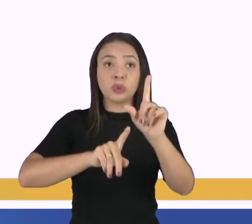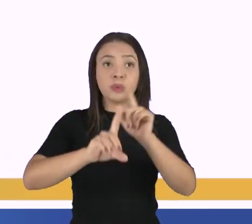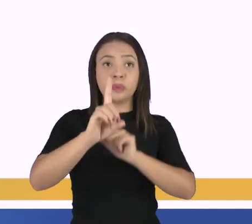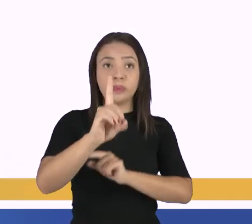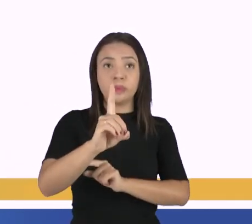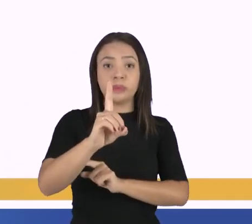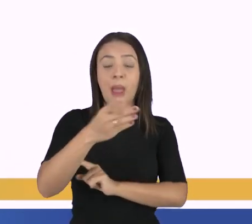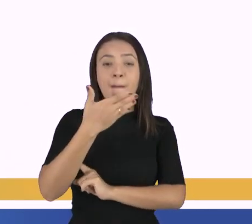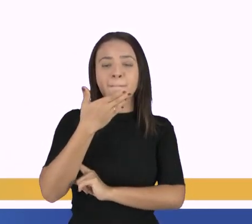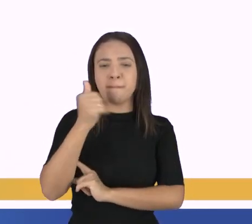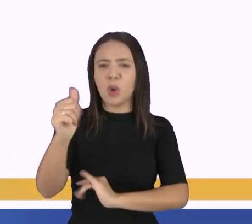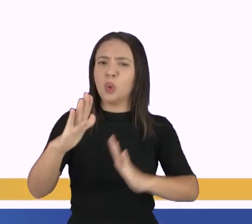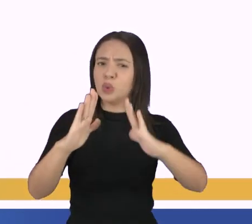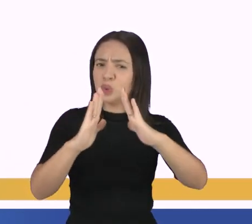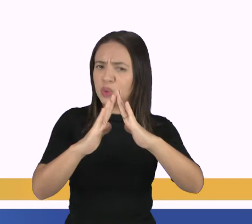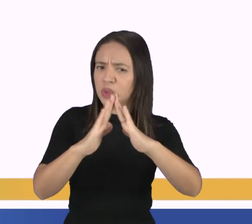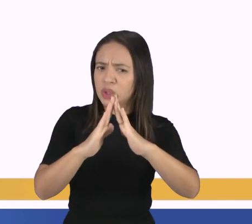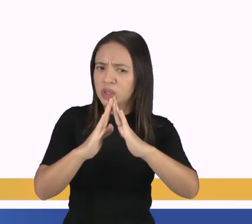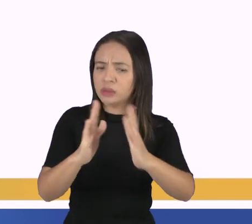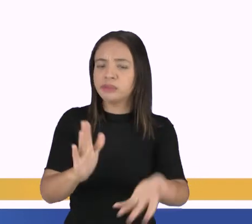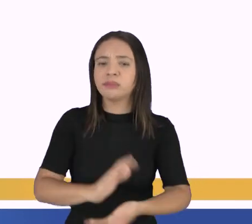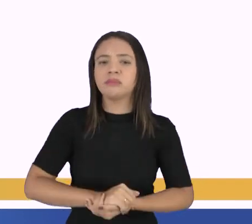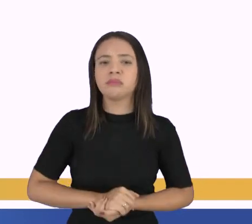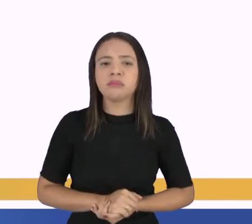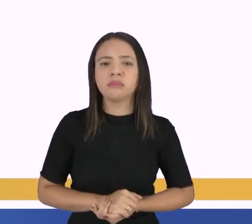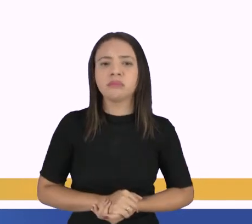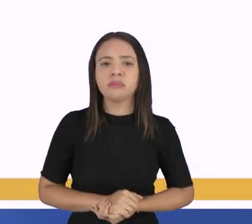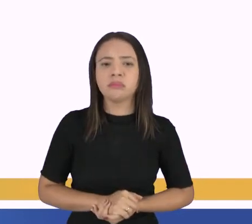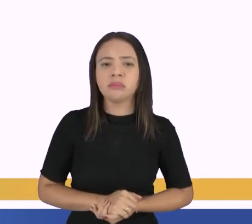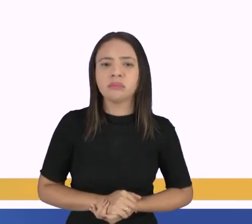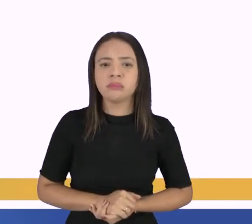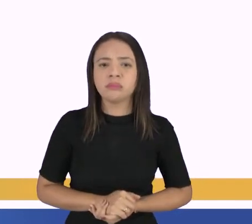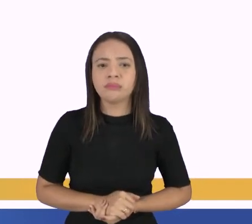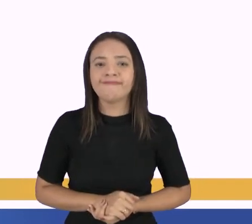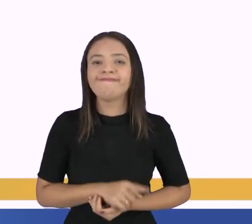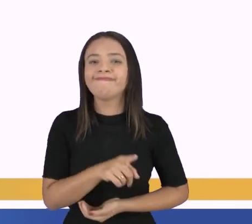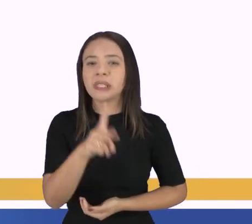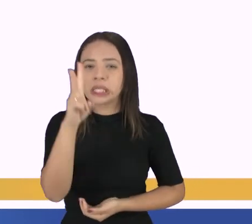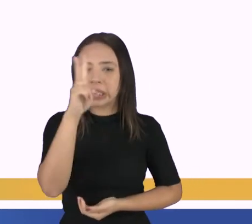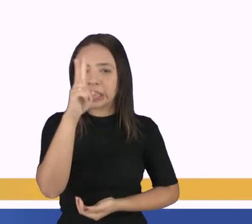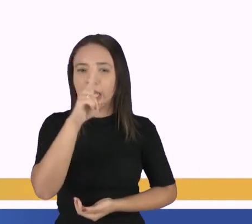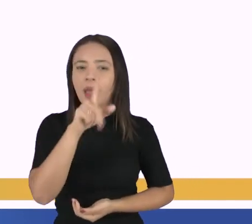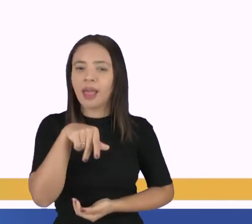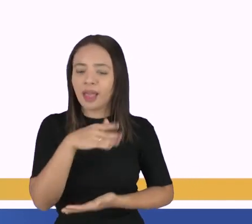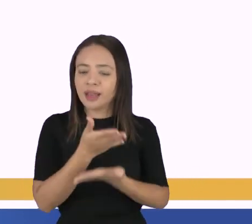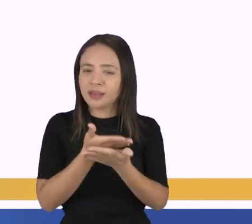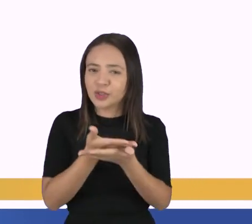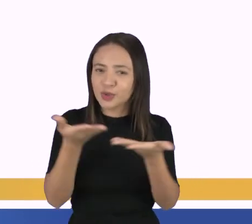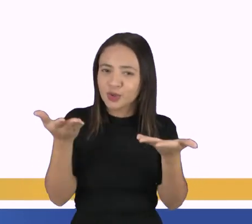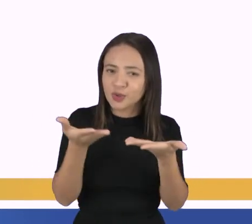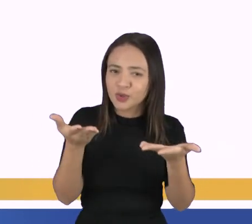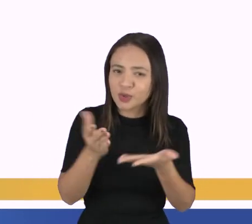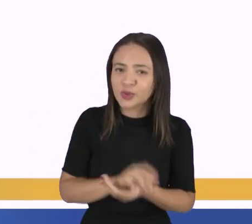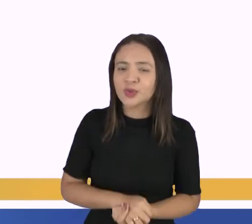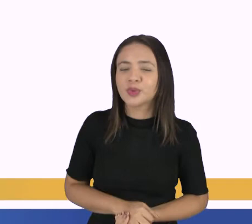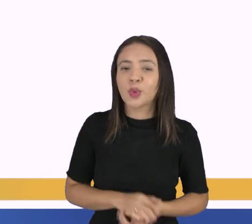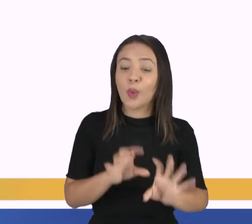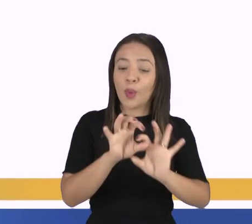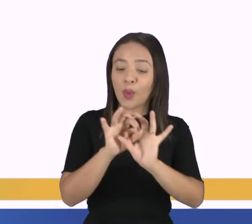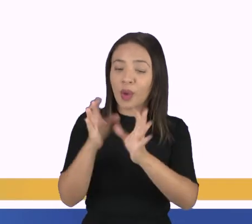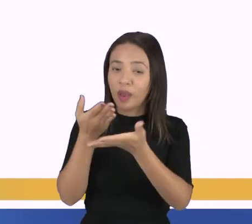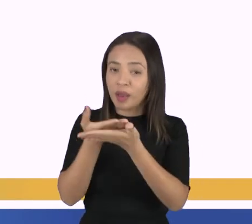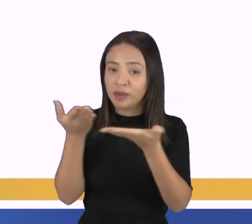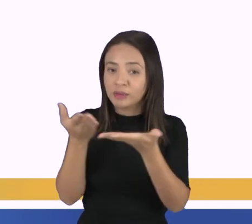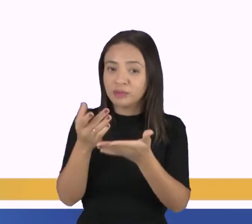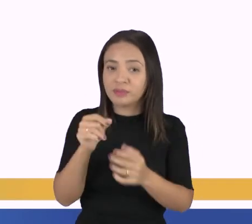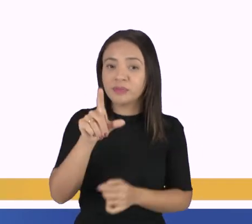D, melhoria das moradias. Então, pessoal, a nossa aula está bem fresquinha ainda, né? De acordo com o que nós vimos nesta aula. Qual seria